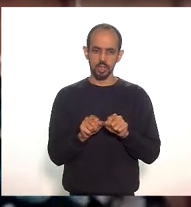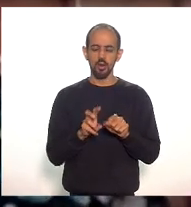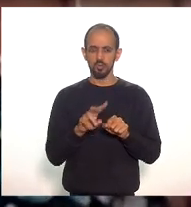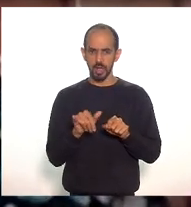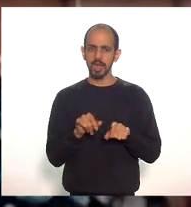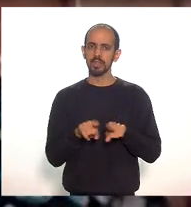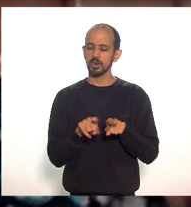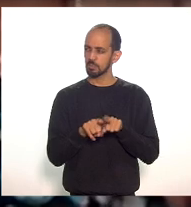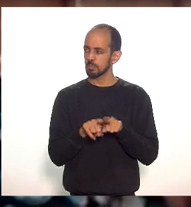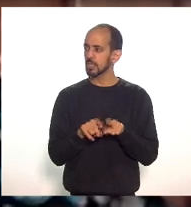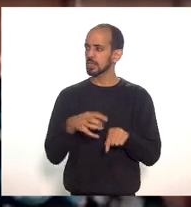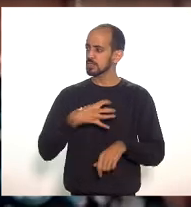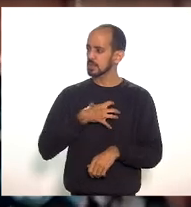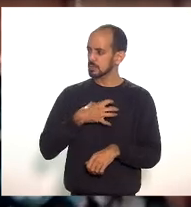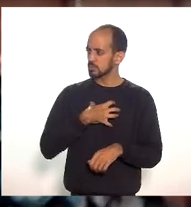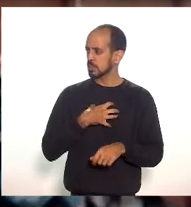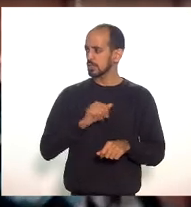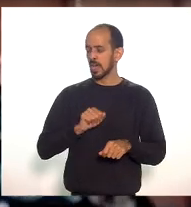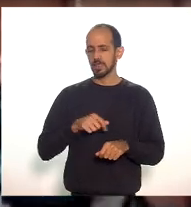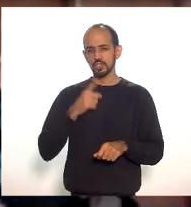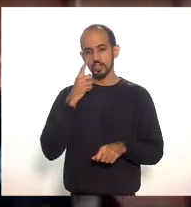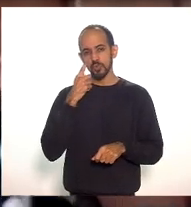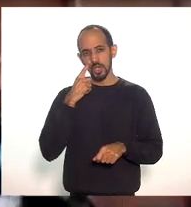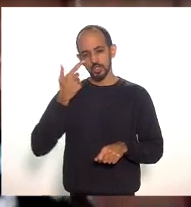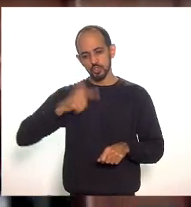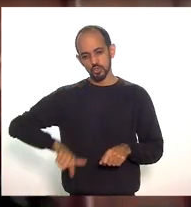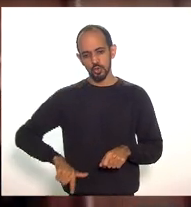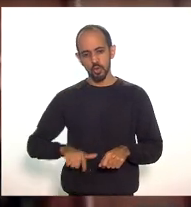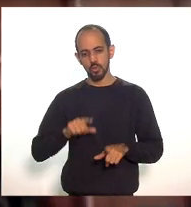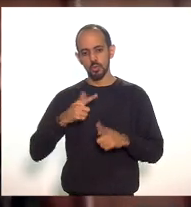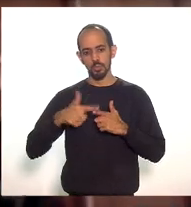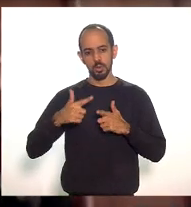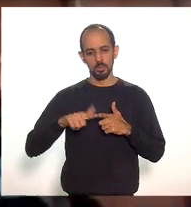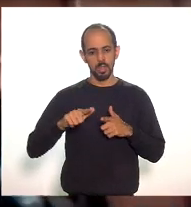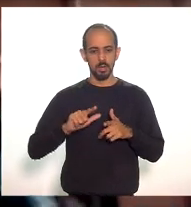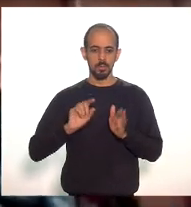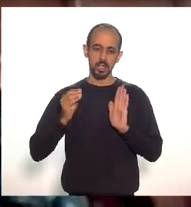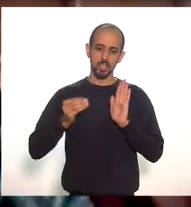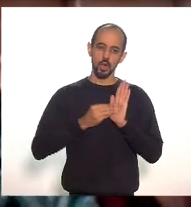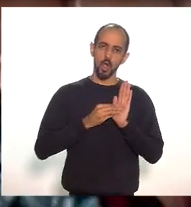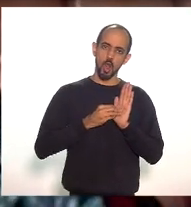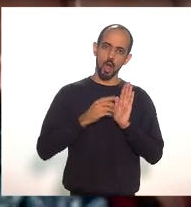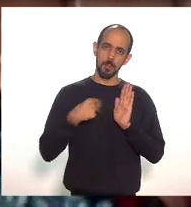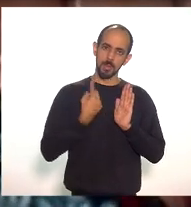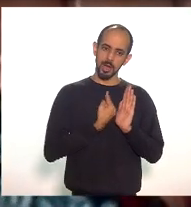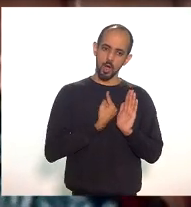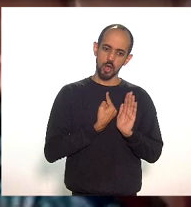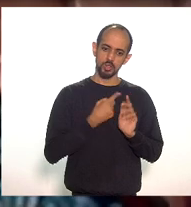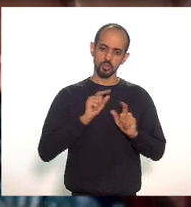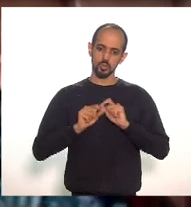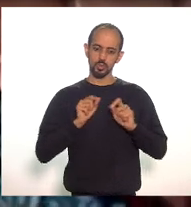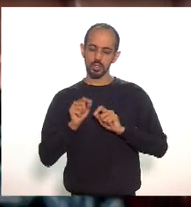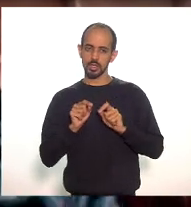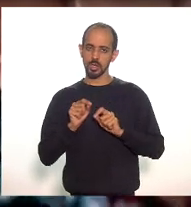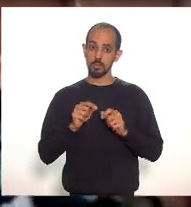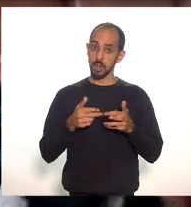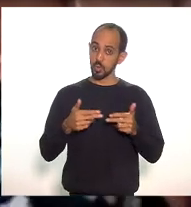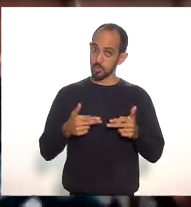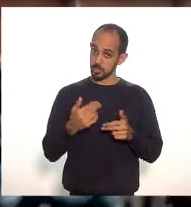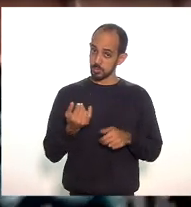sensibilidade de rever a questão é que coloca para nós um ponto sensível